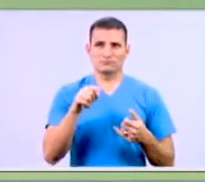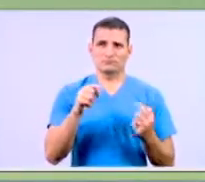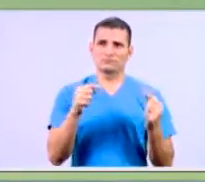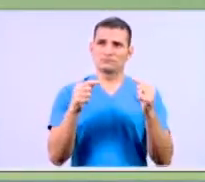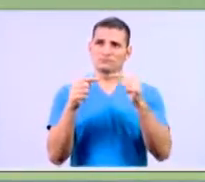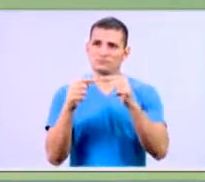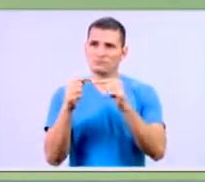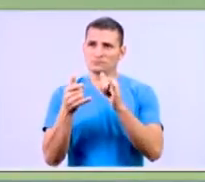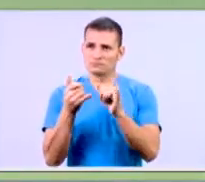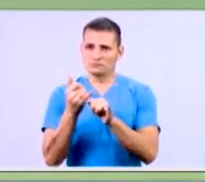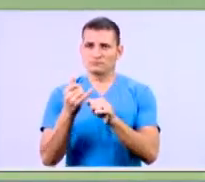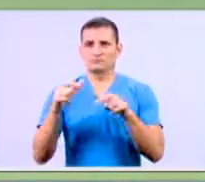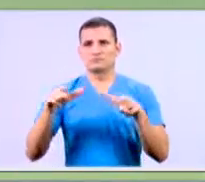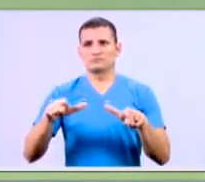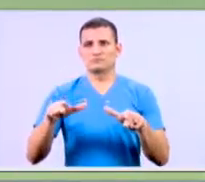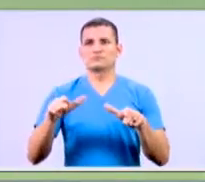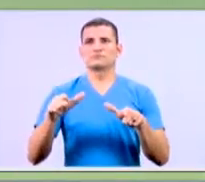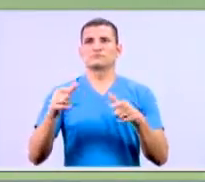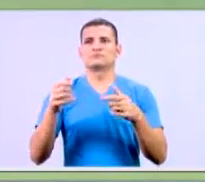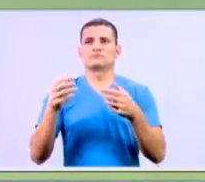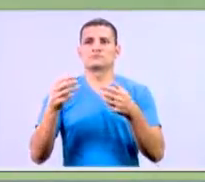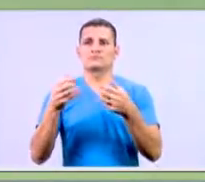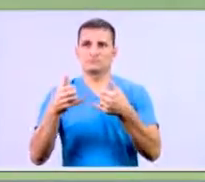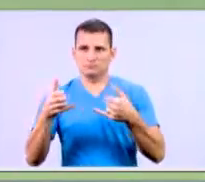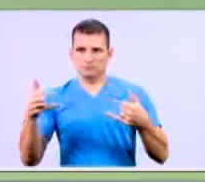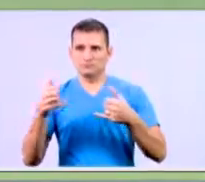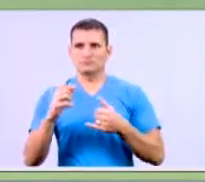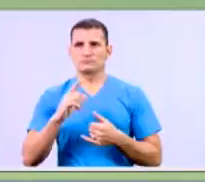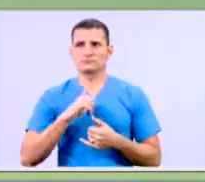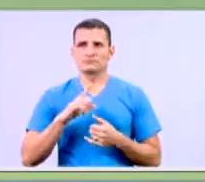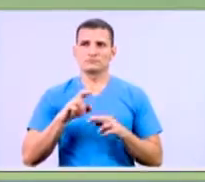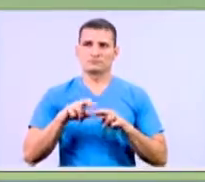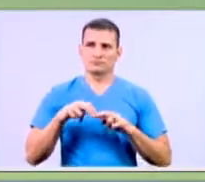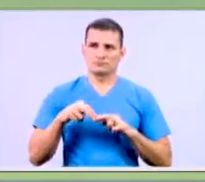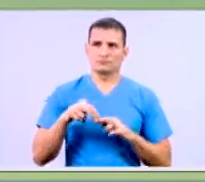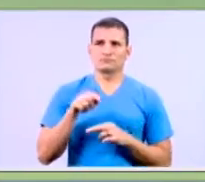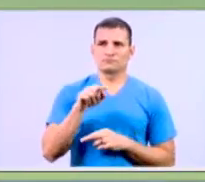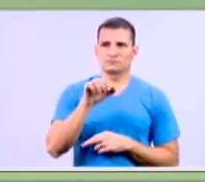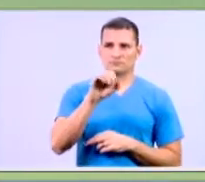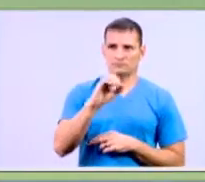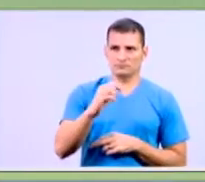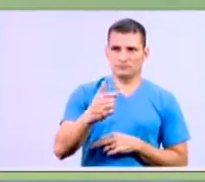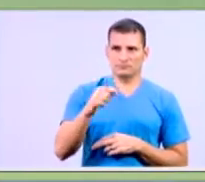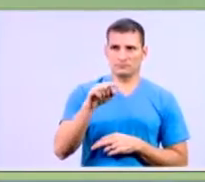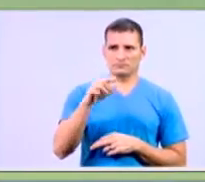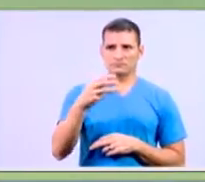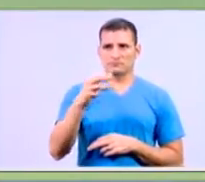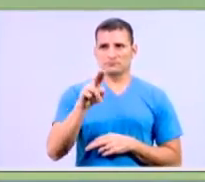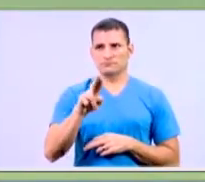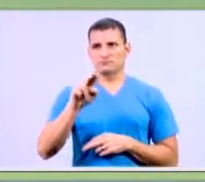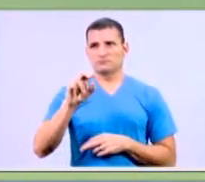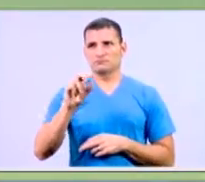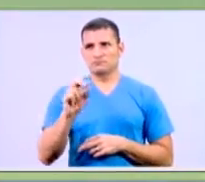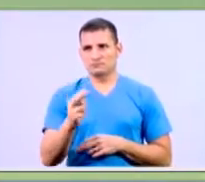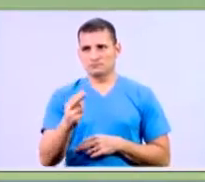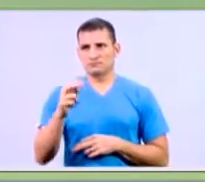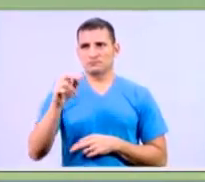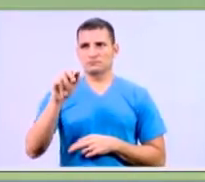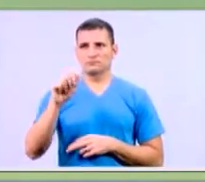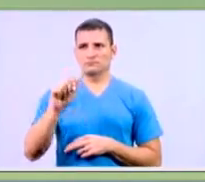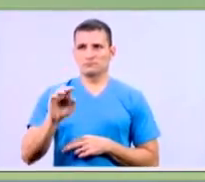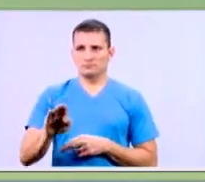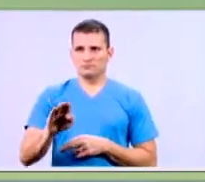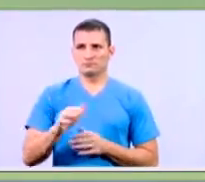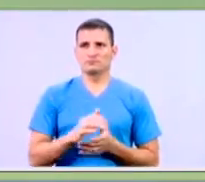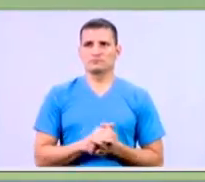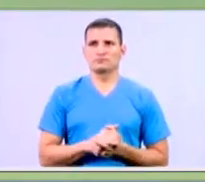com fio. Por isso que a gente está falando aqui que ele vai trabalhar no 802.3U ou AB, que no caso U